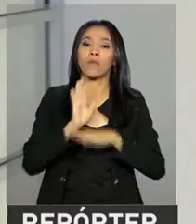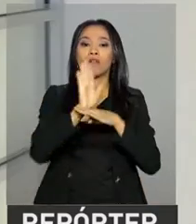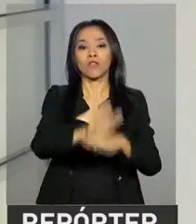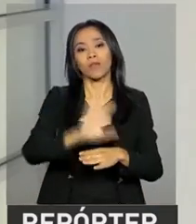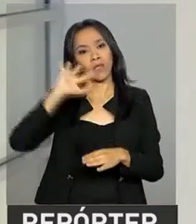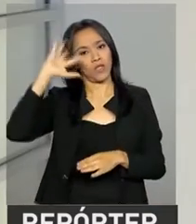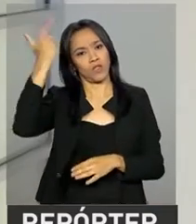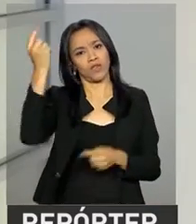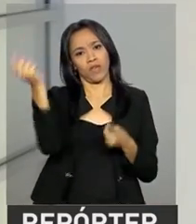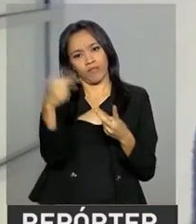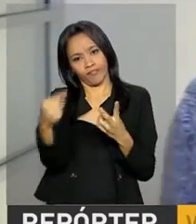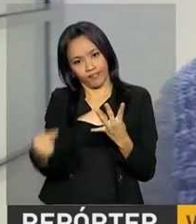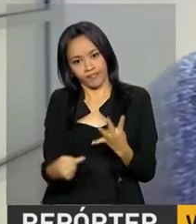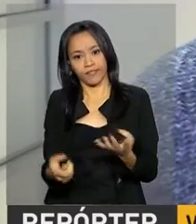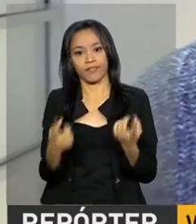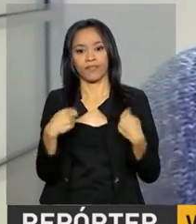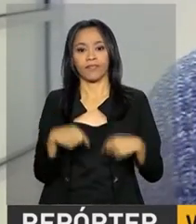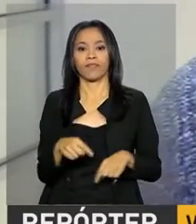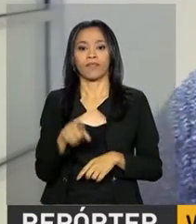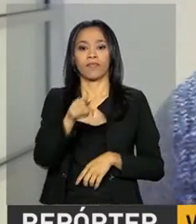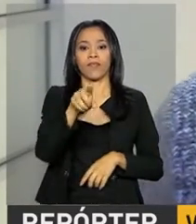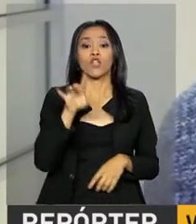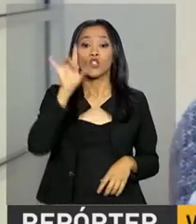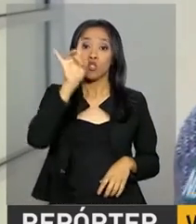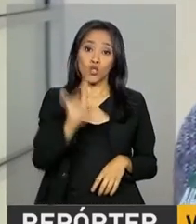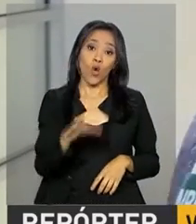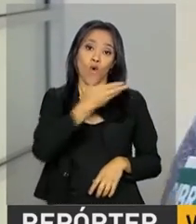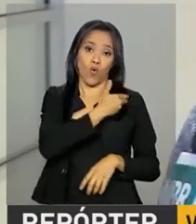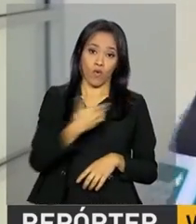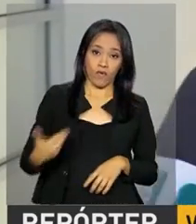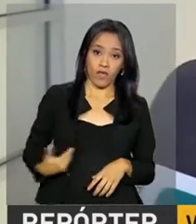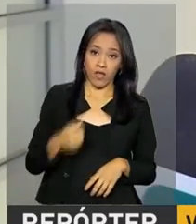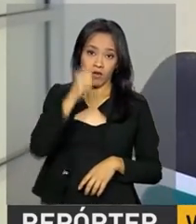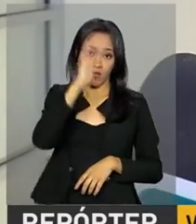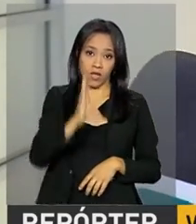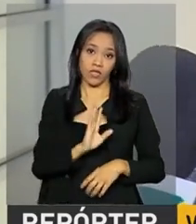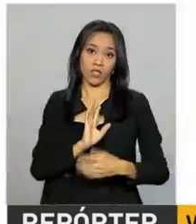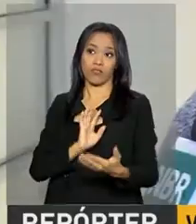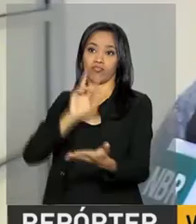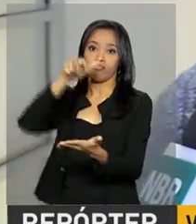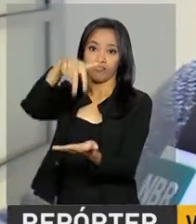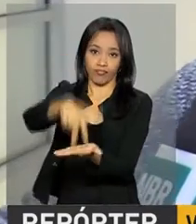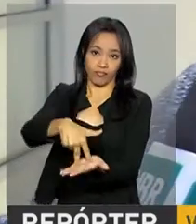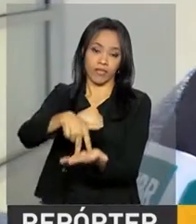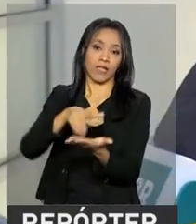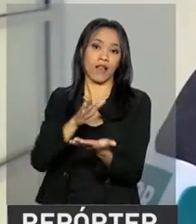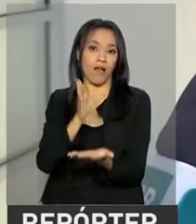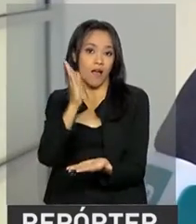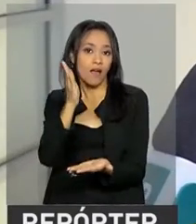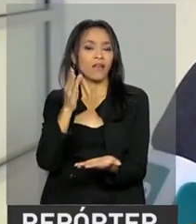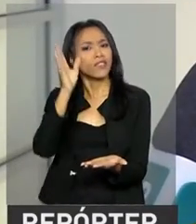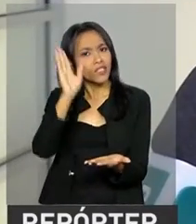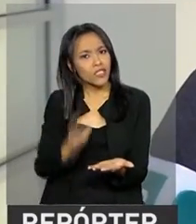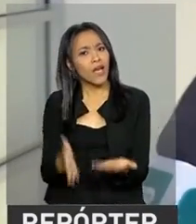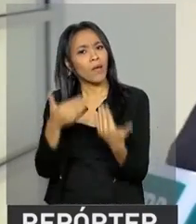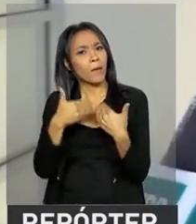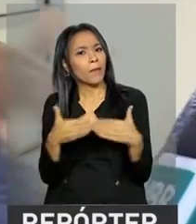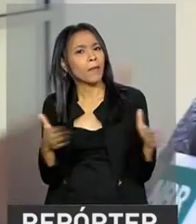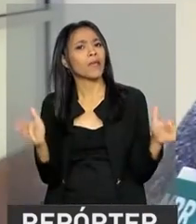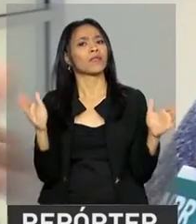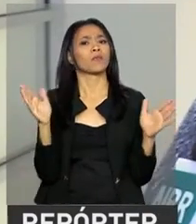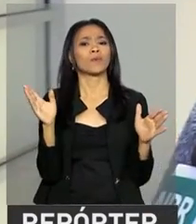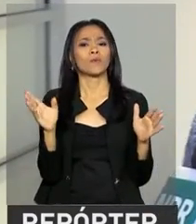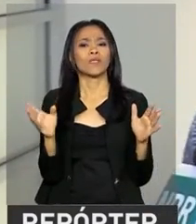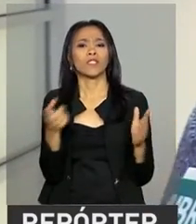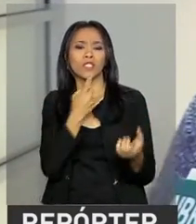questão. Só do governo brasileiro está vindo, né, responder essa demanda, eu acho que já é uma abertura, né,